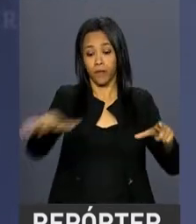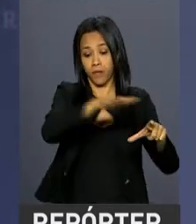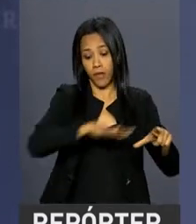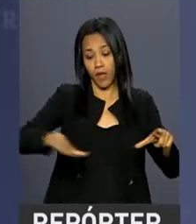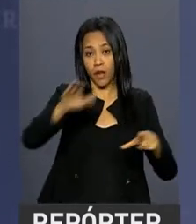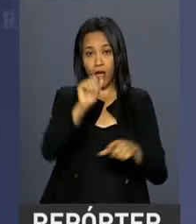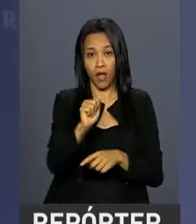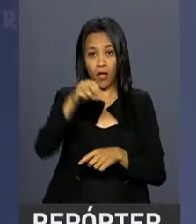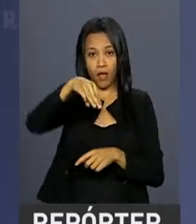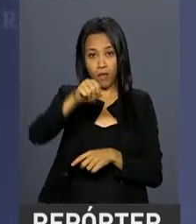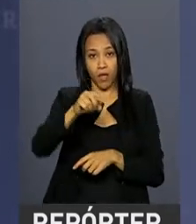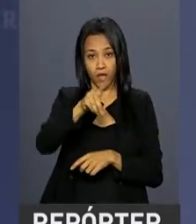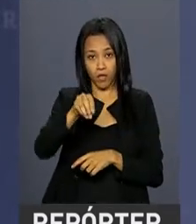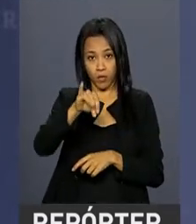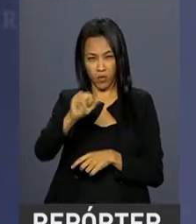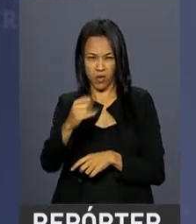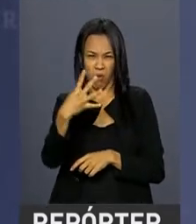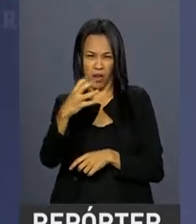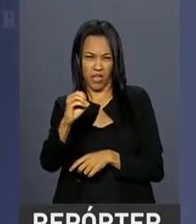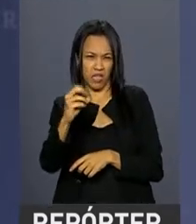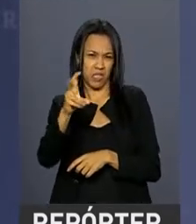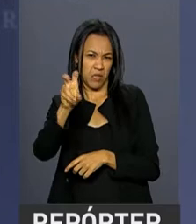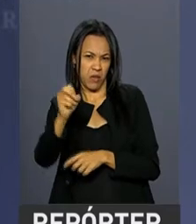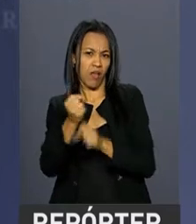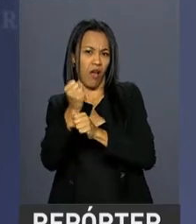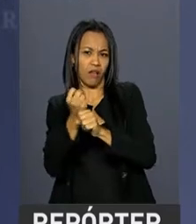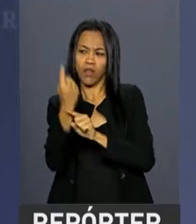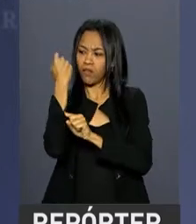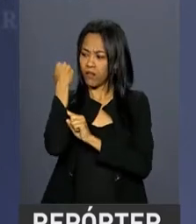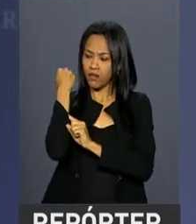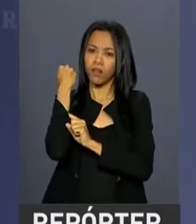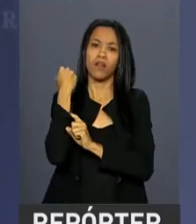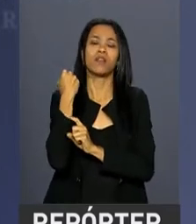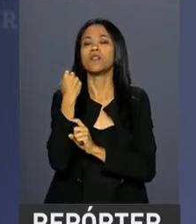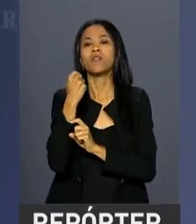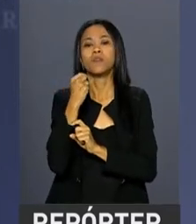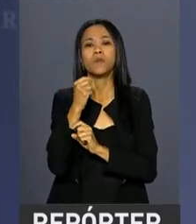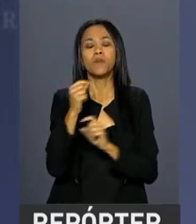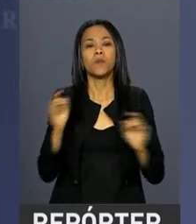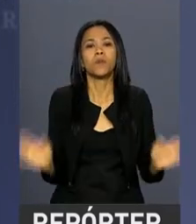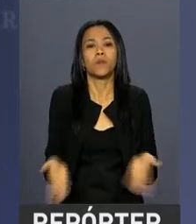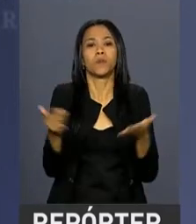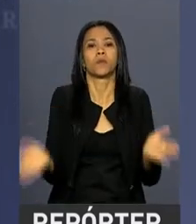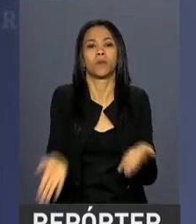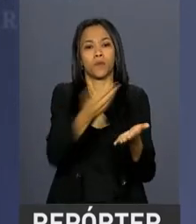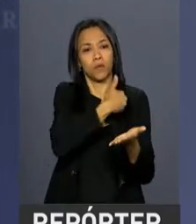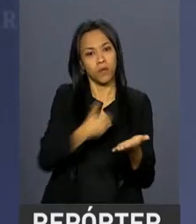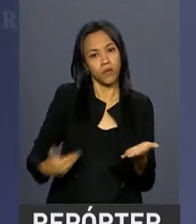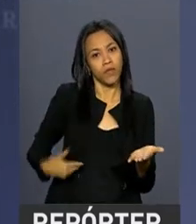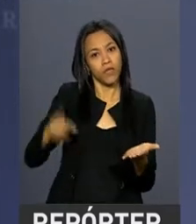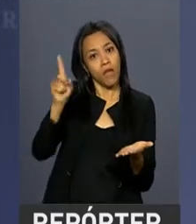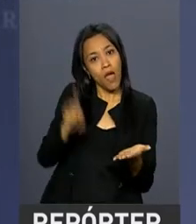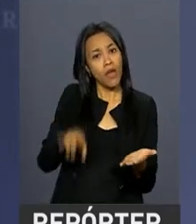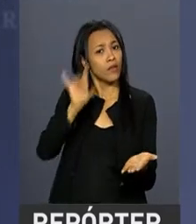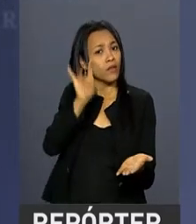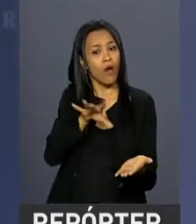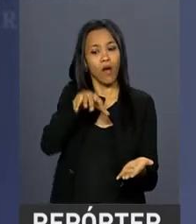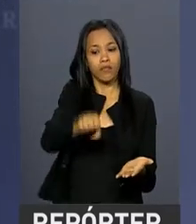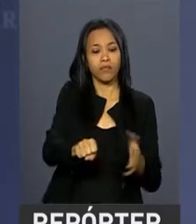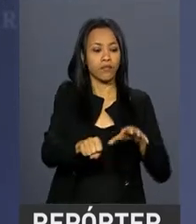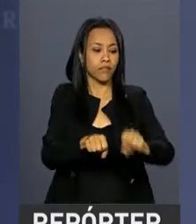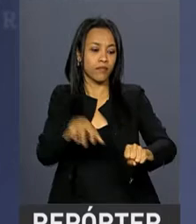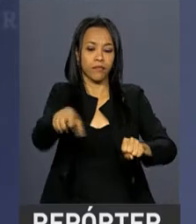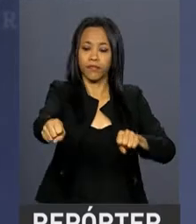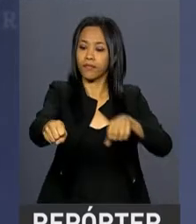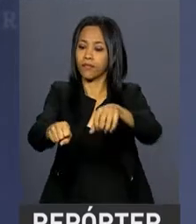40, 50 anos atrás, o incentivo governamental era no sentido da ocupação da Amazônia e, por